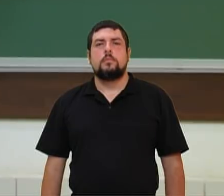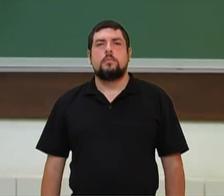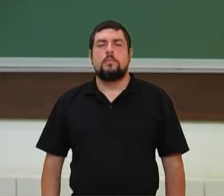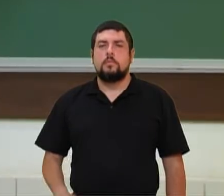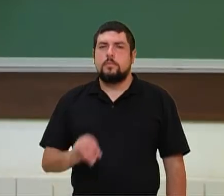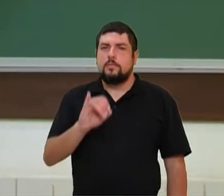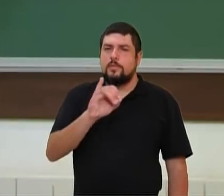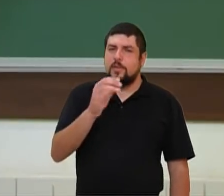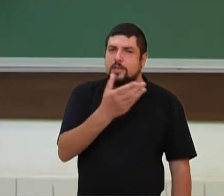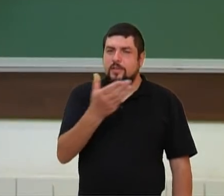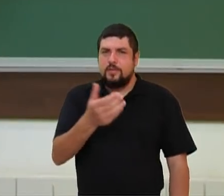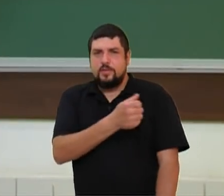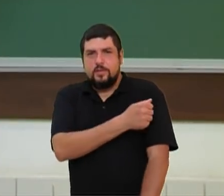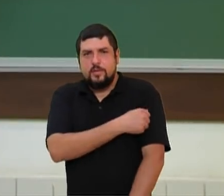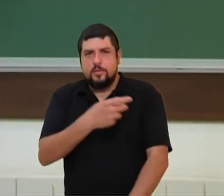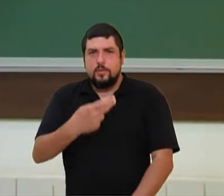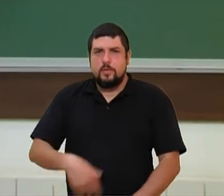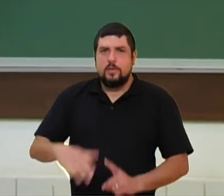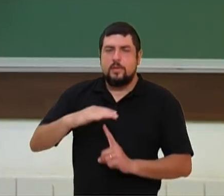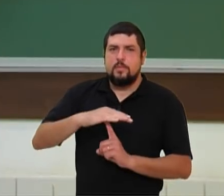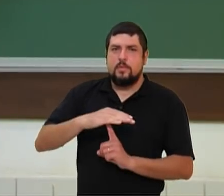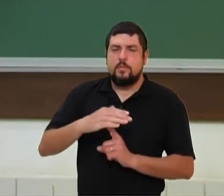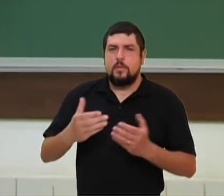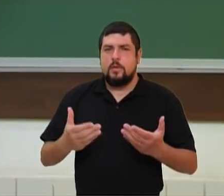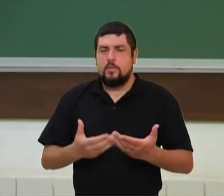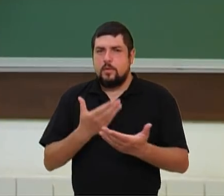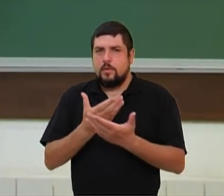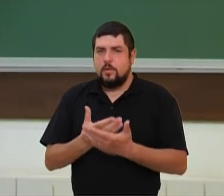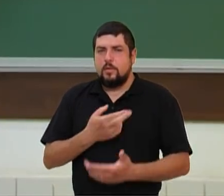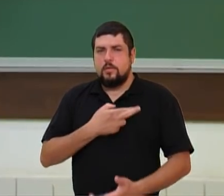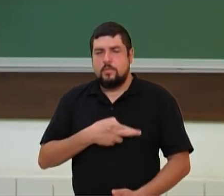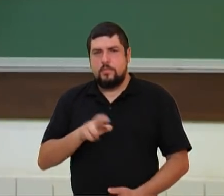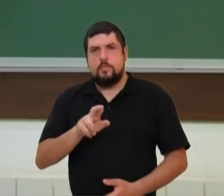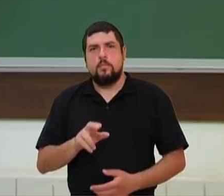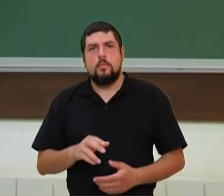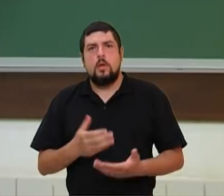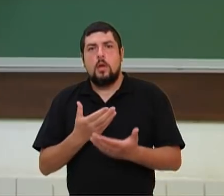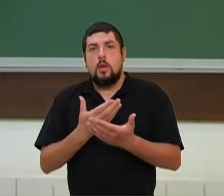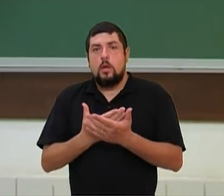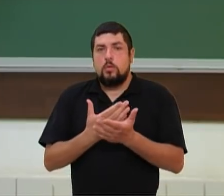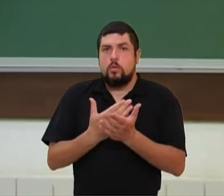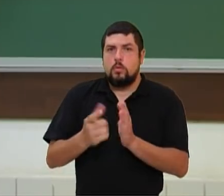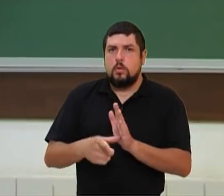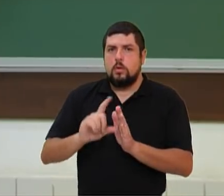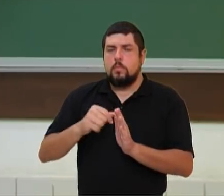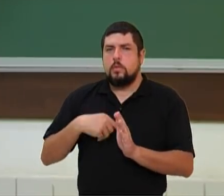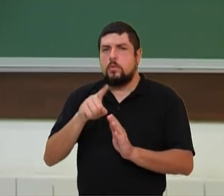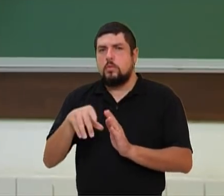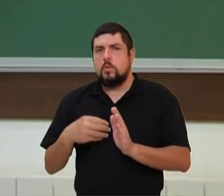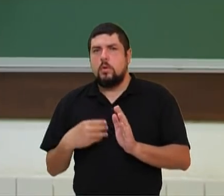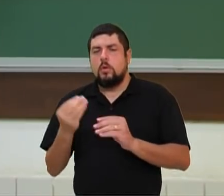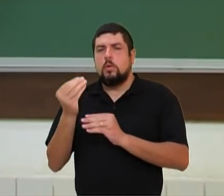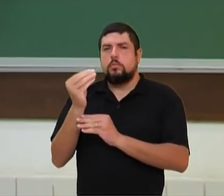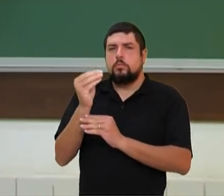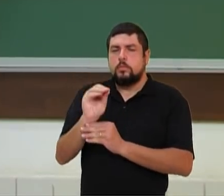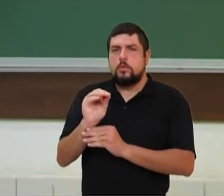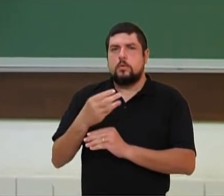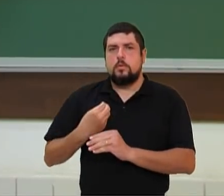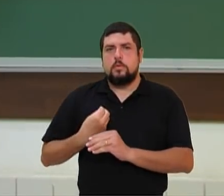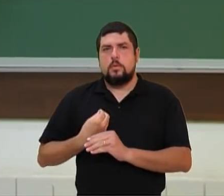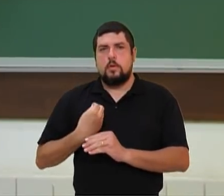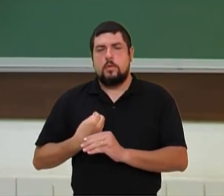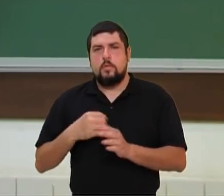Olá, estudantes do Paraná! Hoje vamos mais uma aula de ensino religioso. Antes de começar a aula, não se esqueçam de registrar a vossa presença no Google